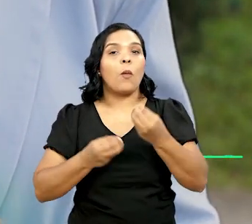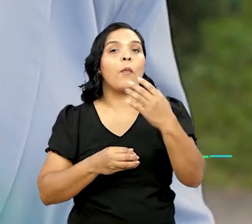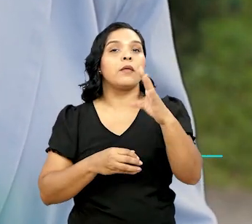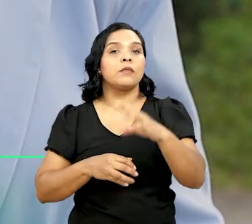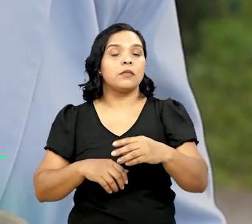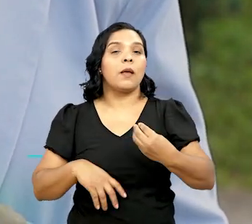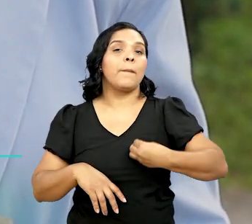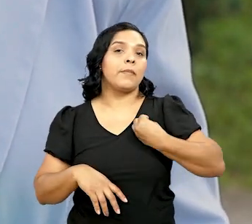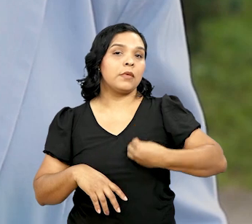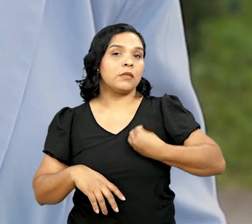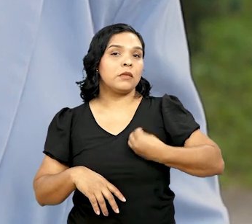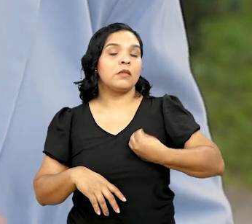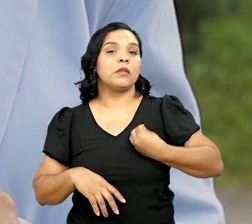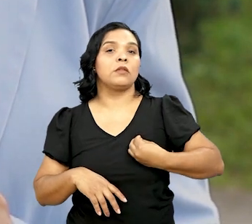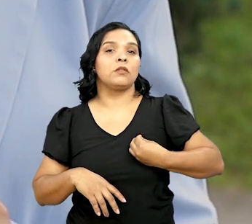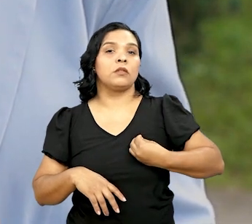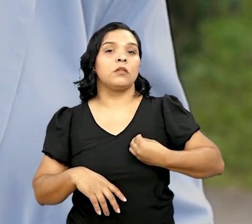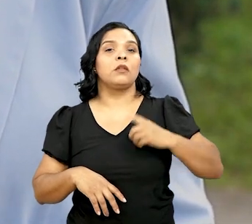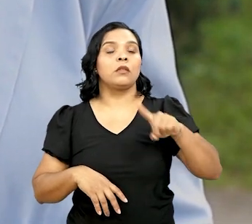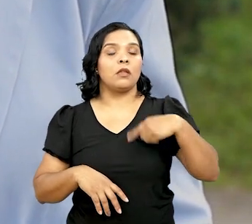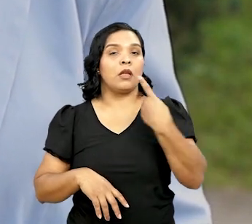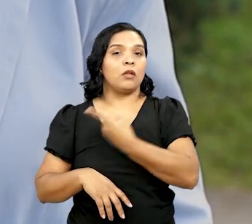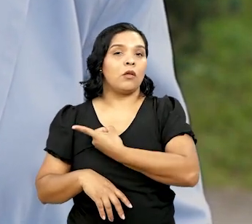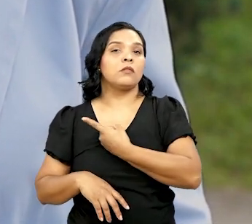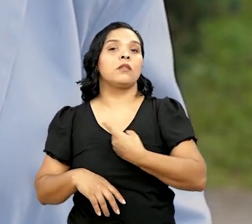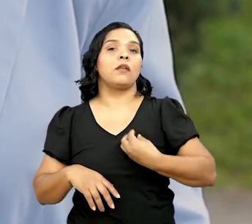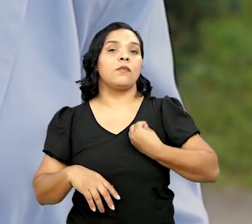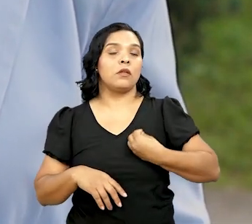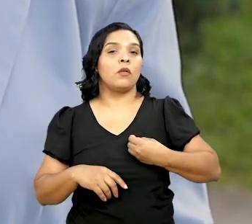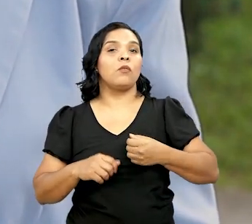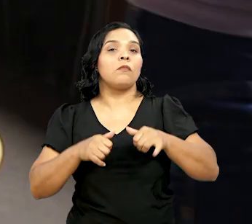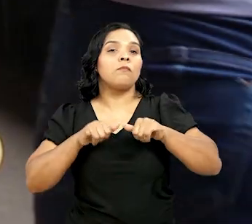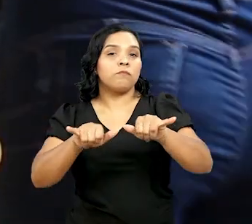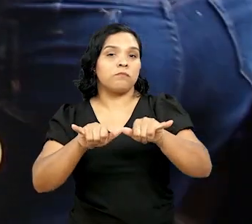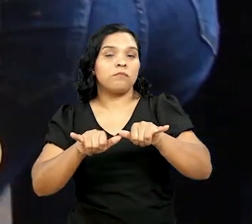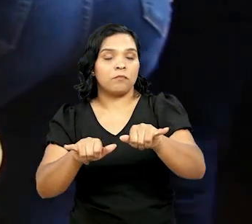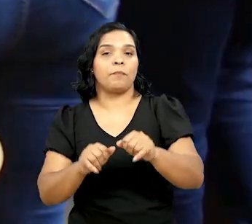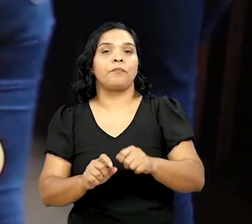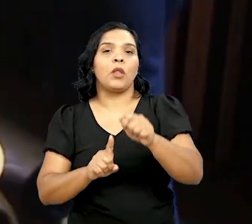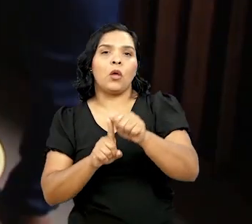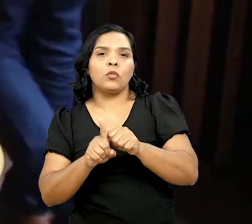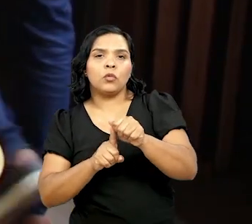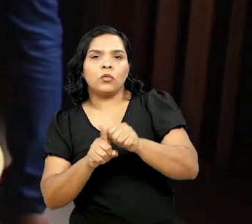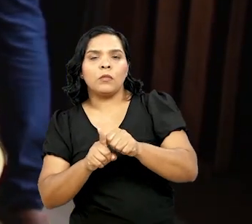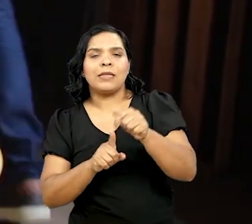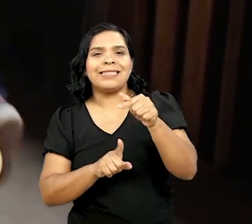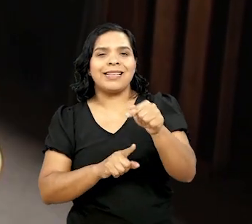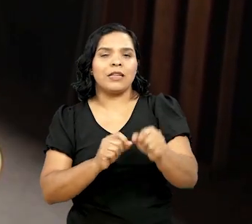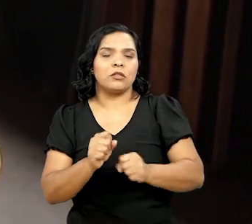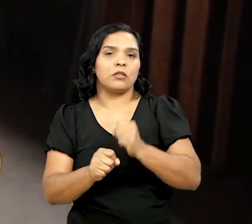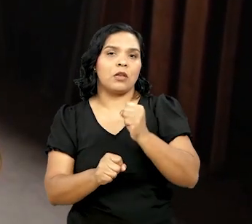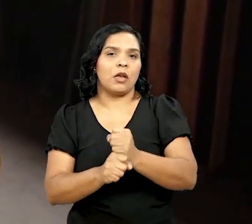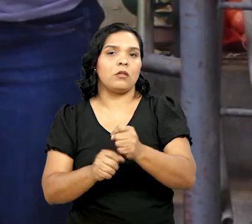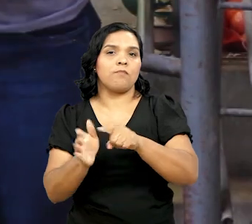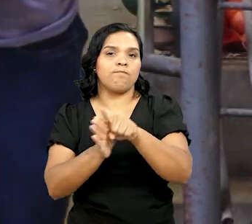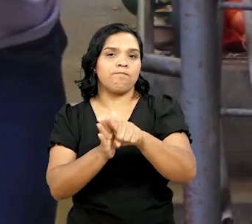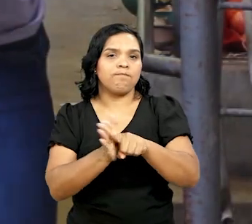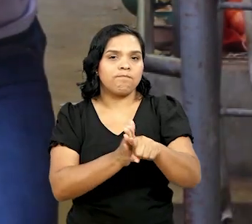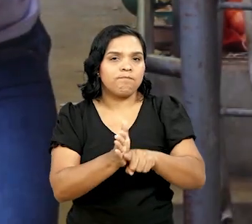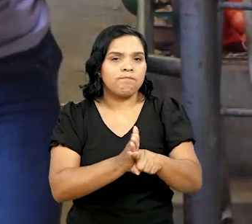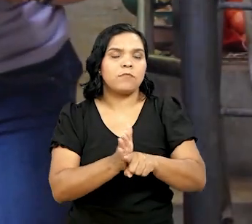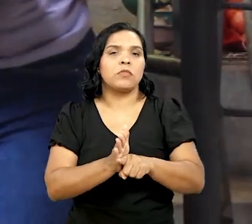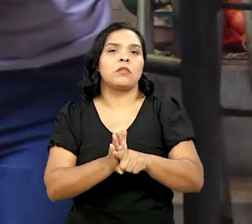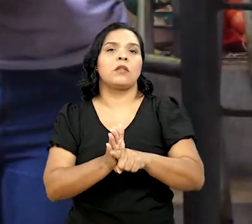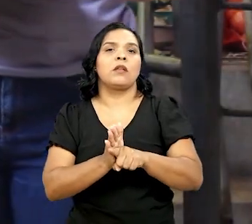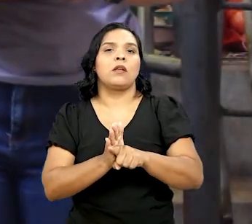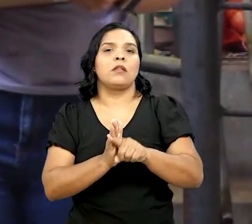está presente no nosso dia a dia, até mesmo quando fazemos as compras. Todo mês, há 7 anos, pesquisadores da